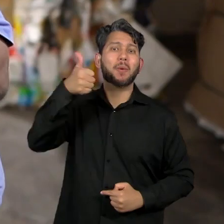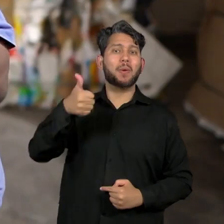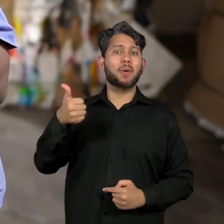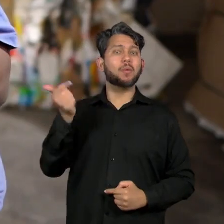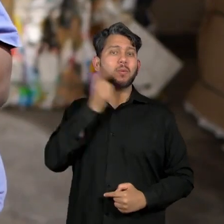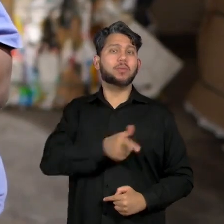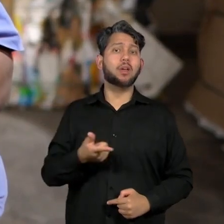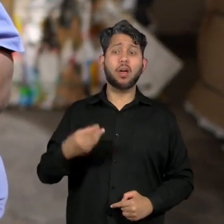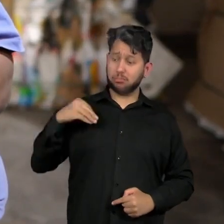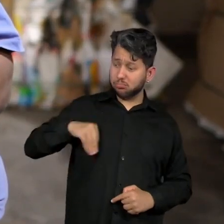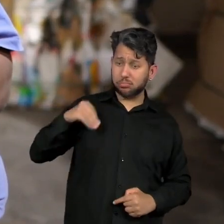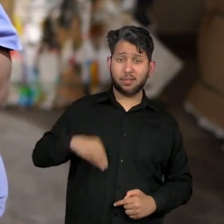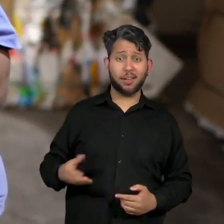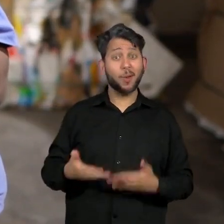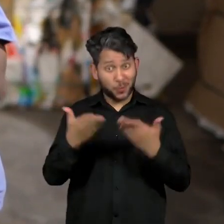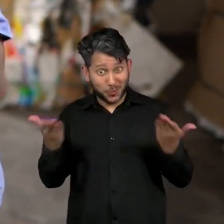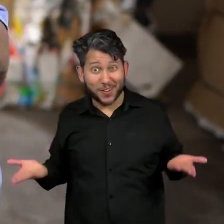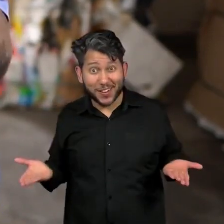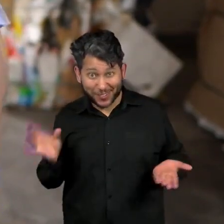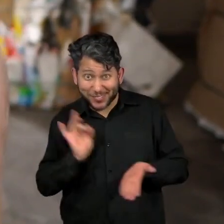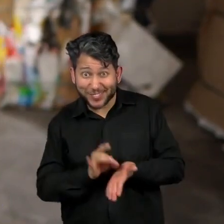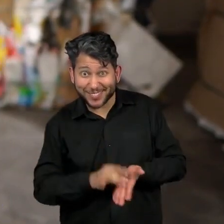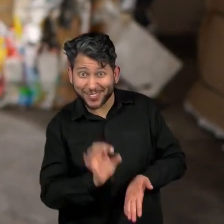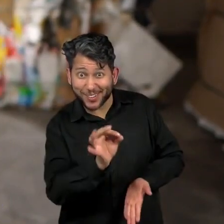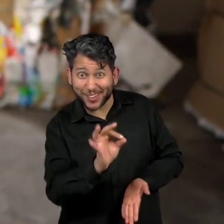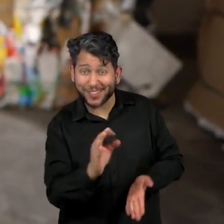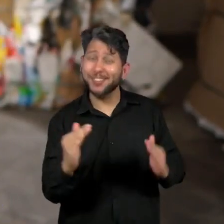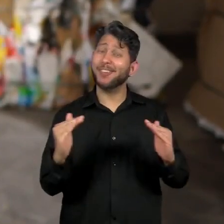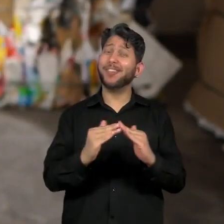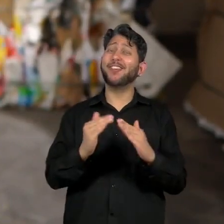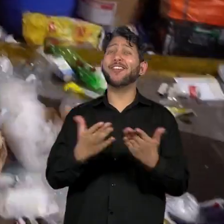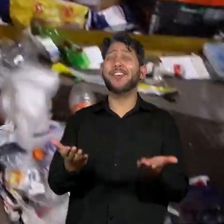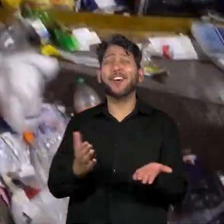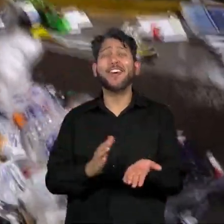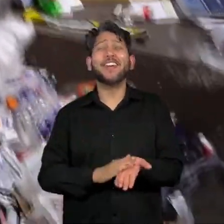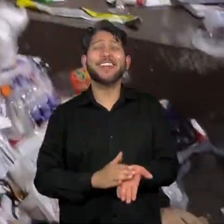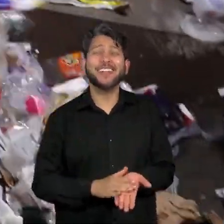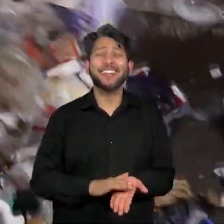renda. Não é verdade, meu japonês? É sim, meu lindo. É.